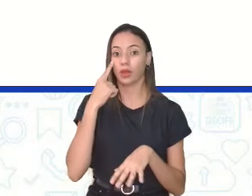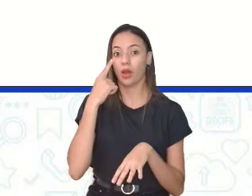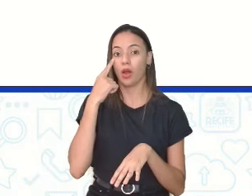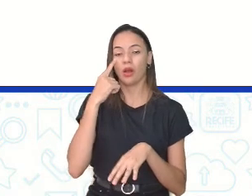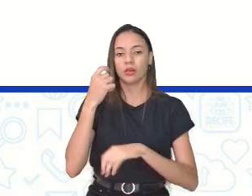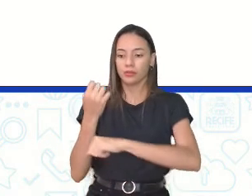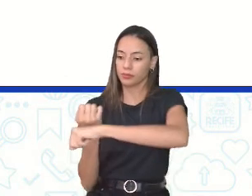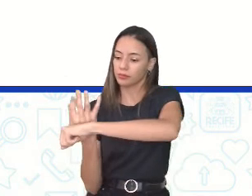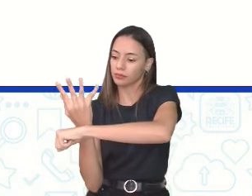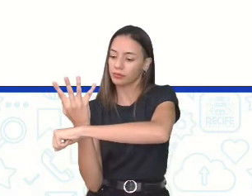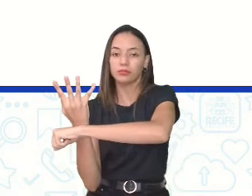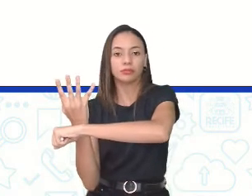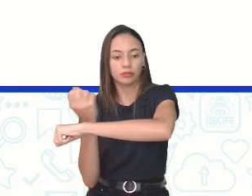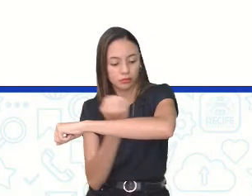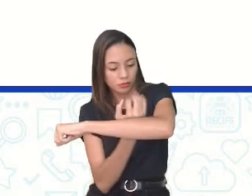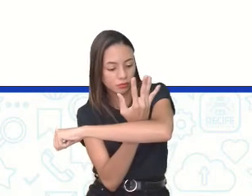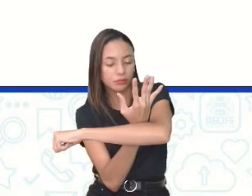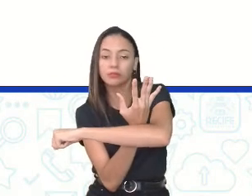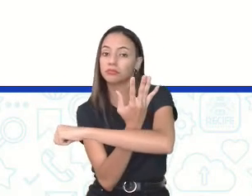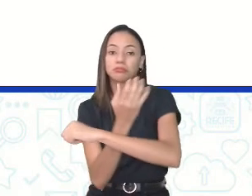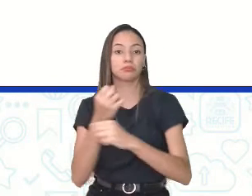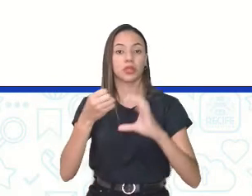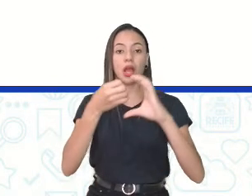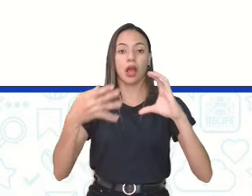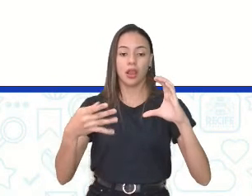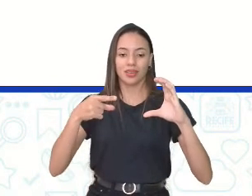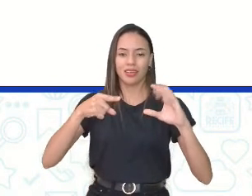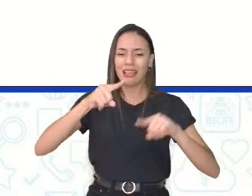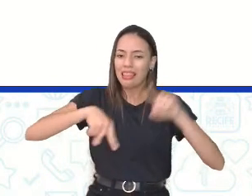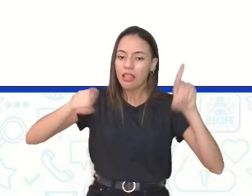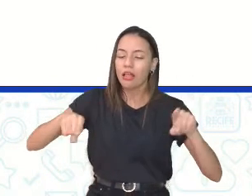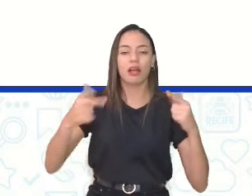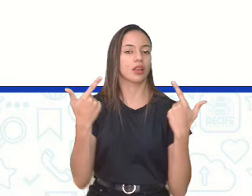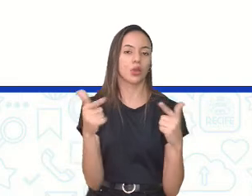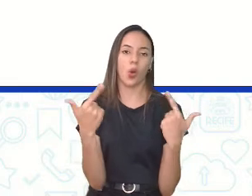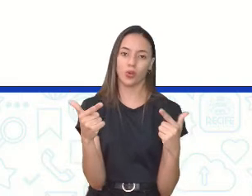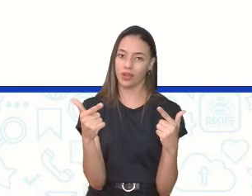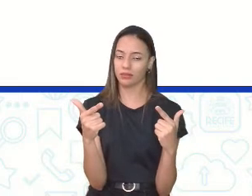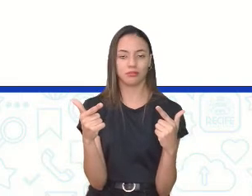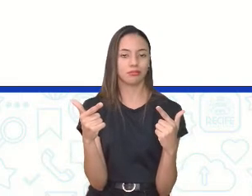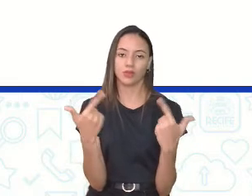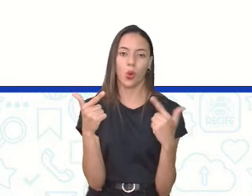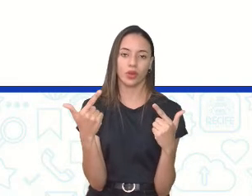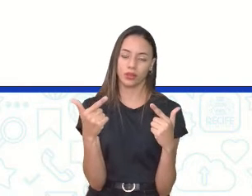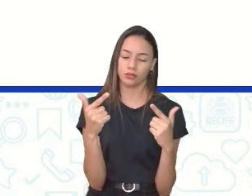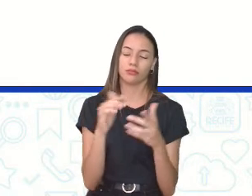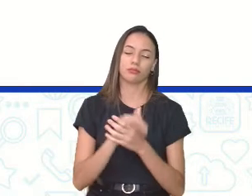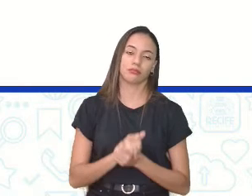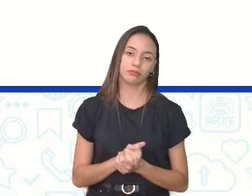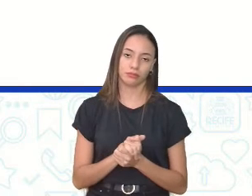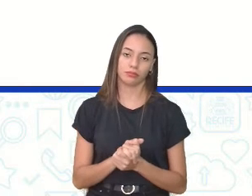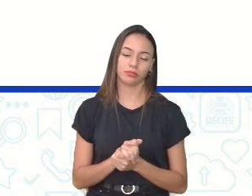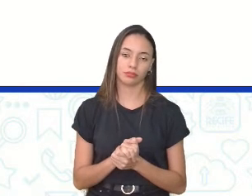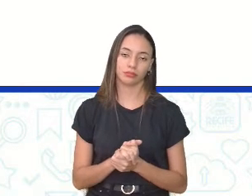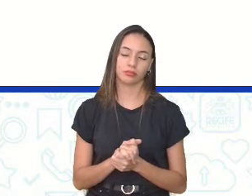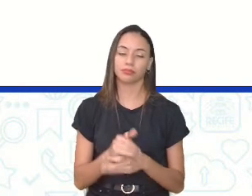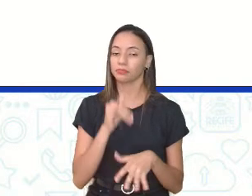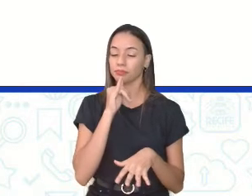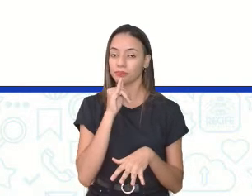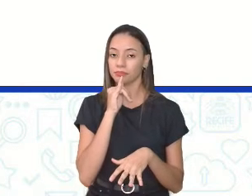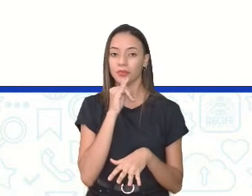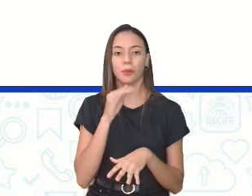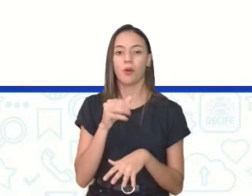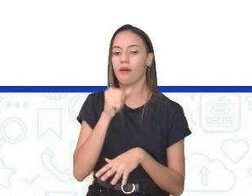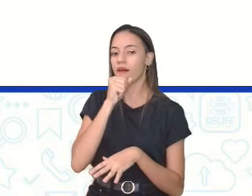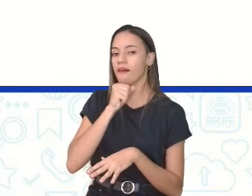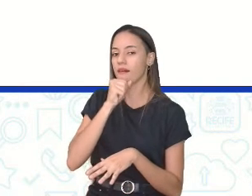produzem descendentes com características que não variavam de uma geração para outra. Ou seja, né? O